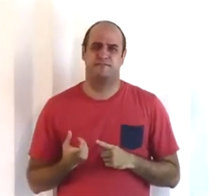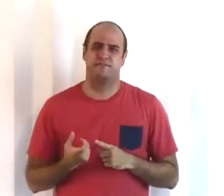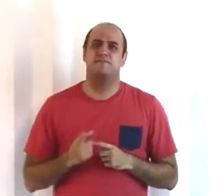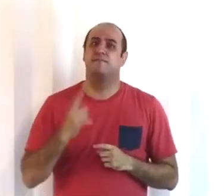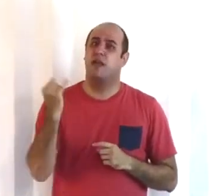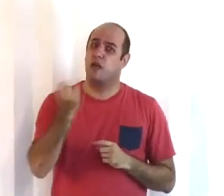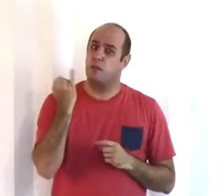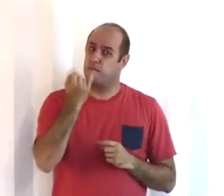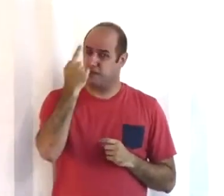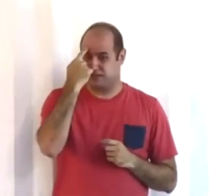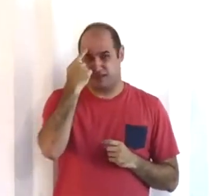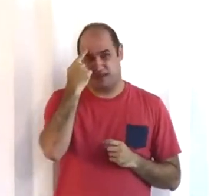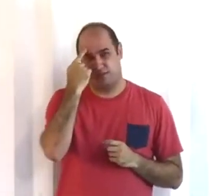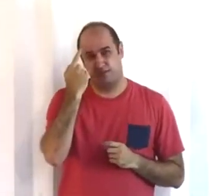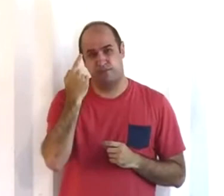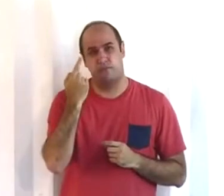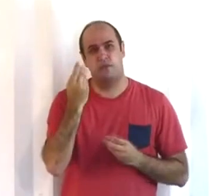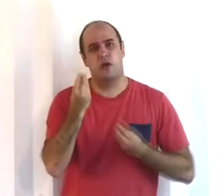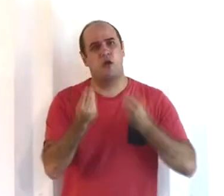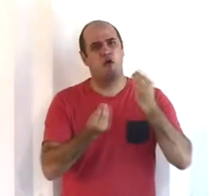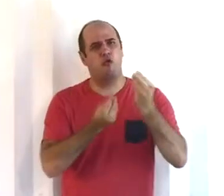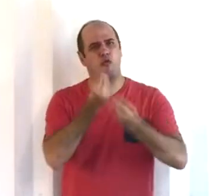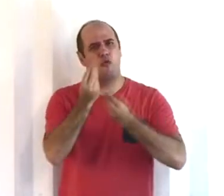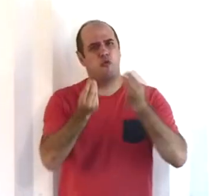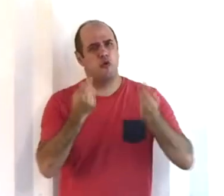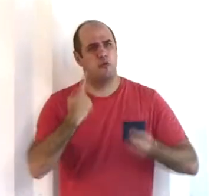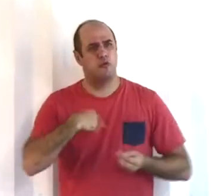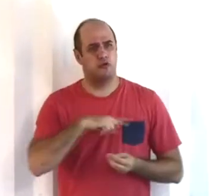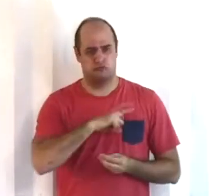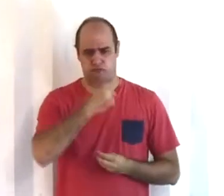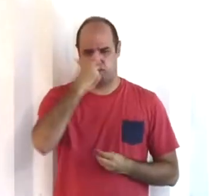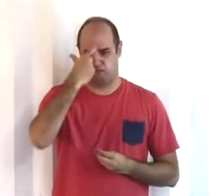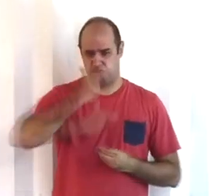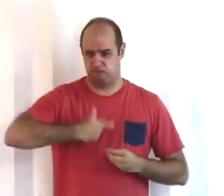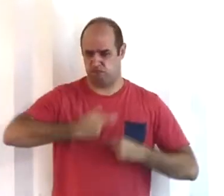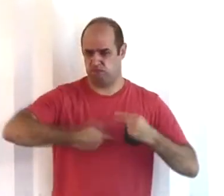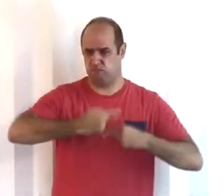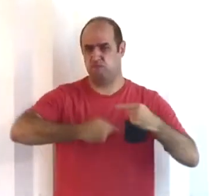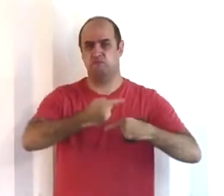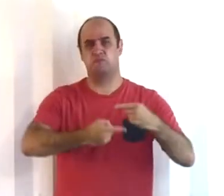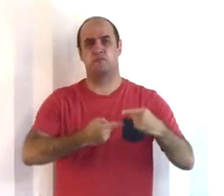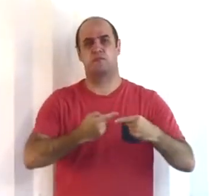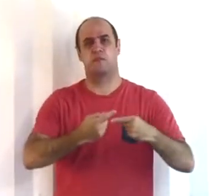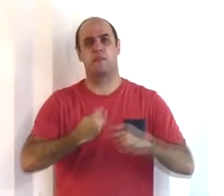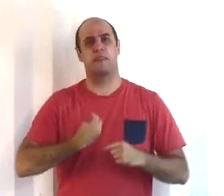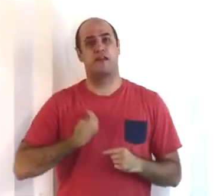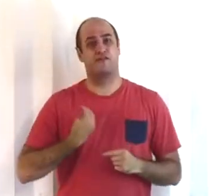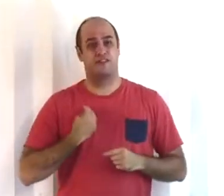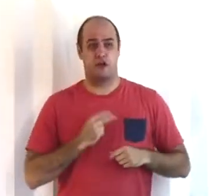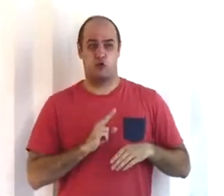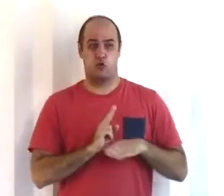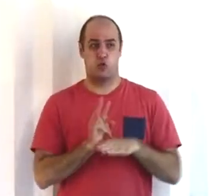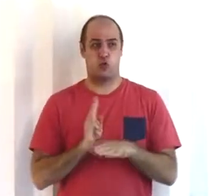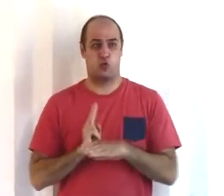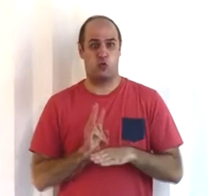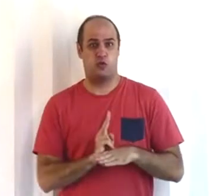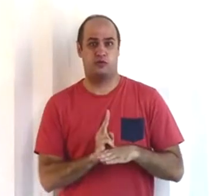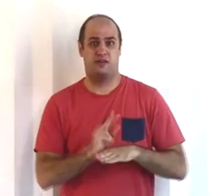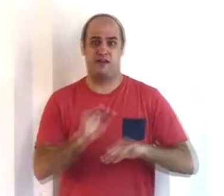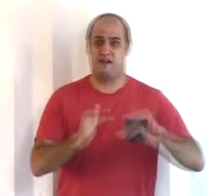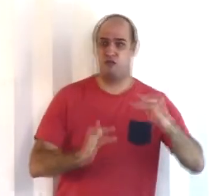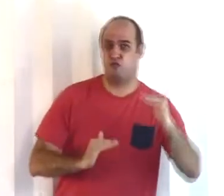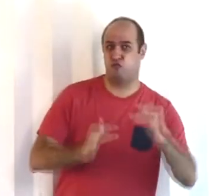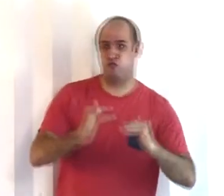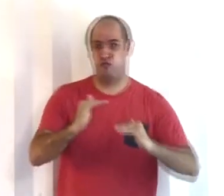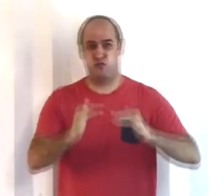pensar. Como é que nós desenvolvemos o contentamento? Vivendo de maneira moderada, vivendo de